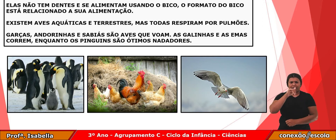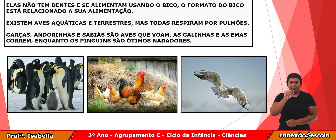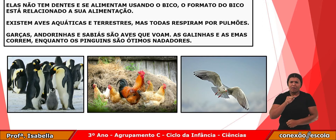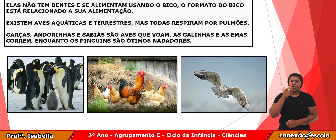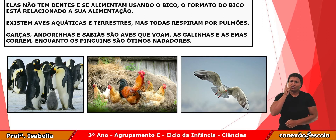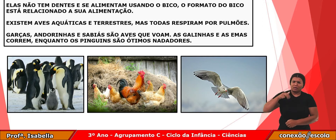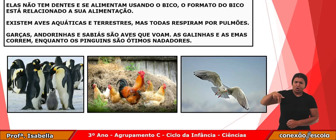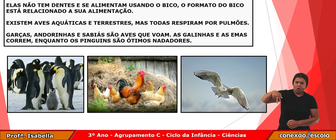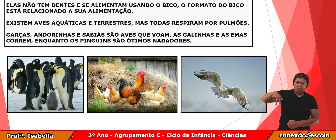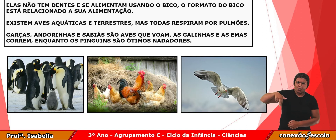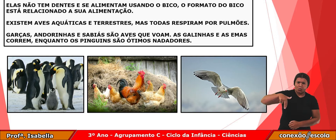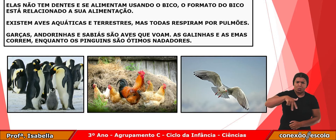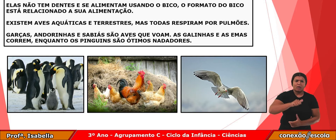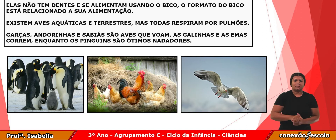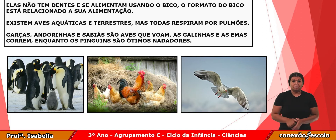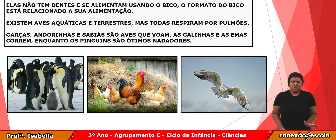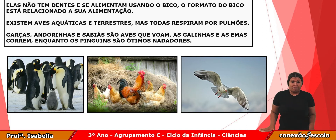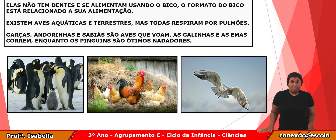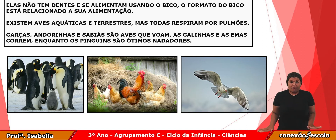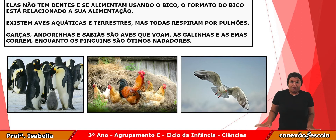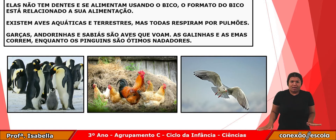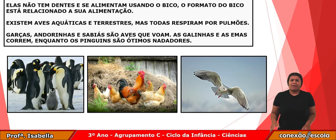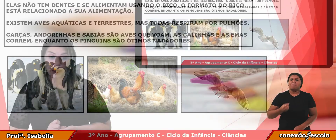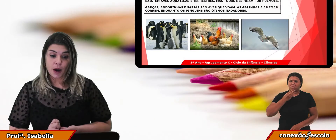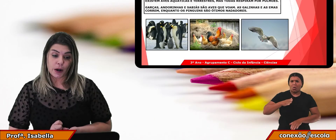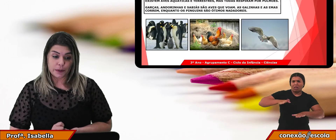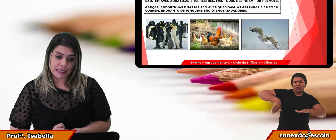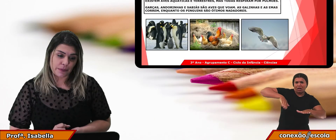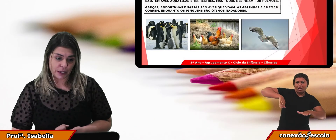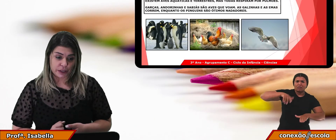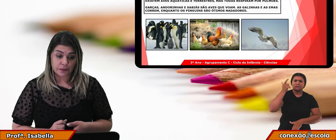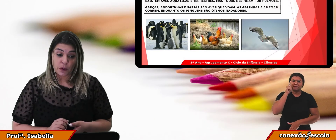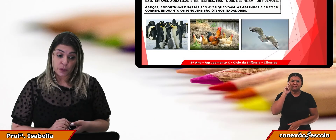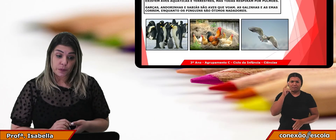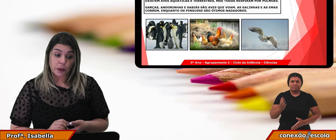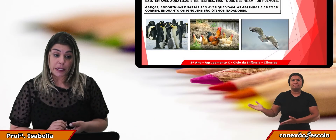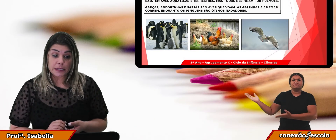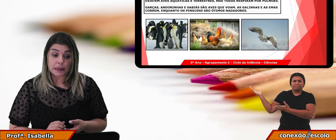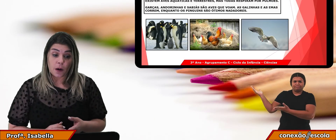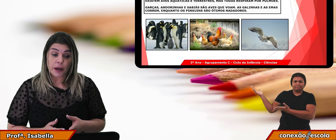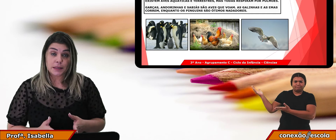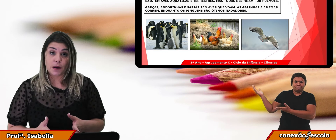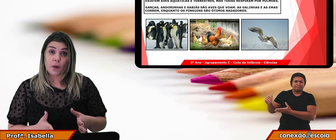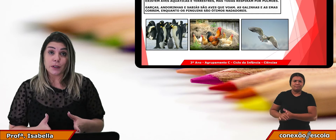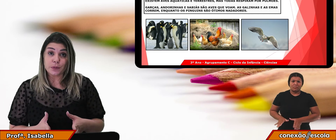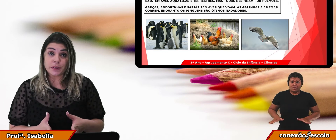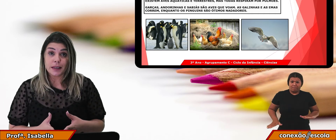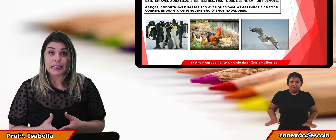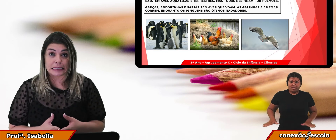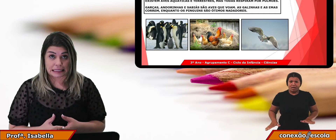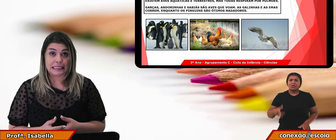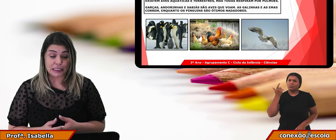correm, enquanto os pinguins são ótimos nadadores. Olham as imagens. Os pinguins, então, eles são